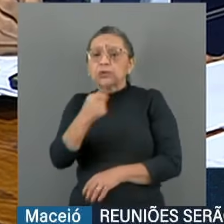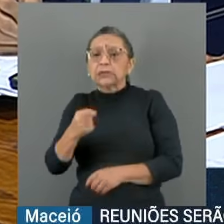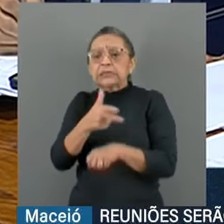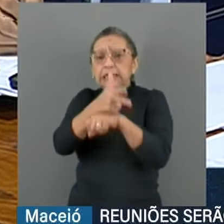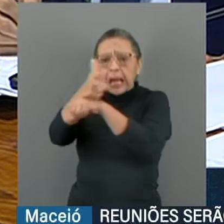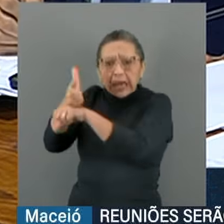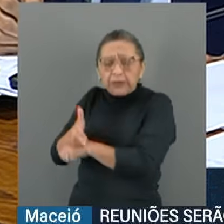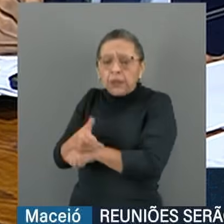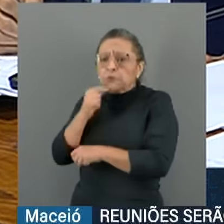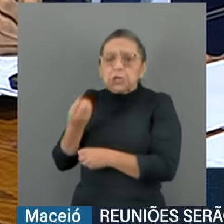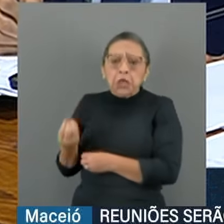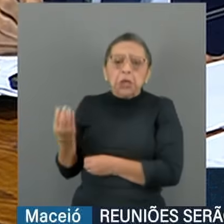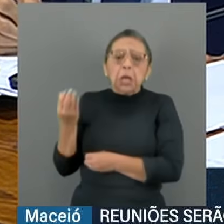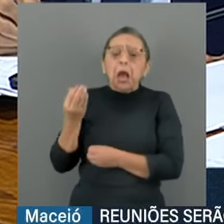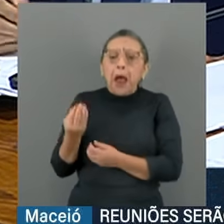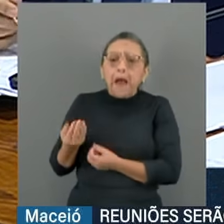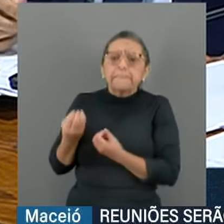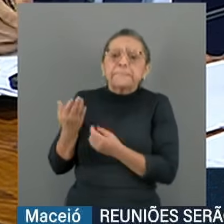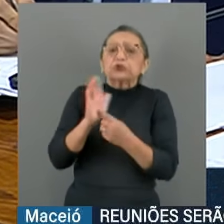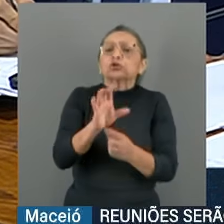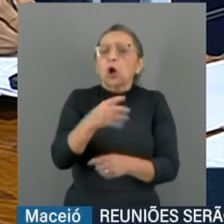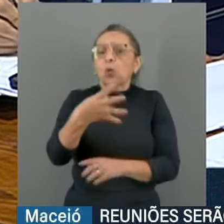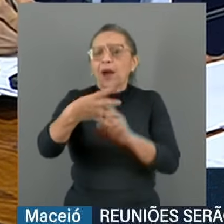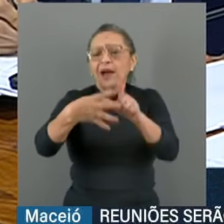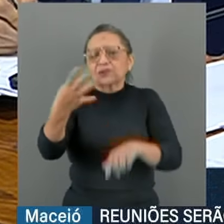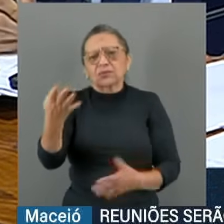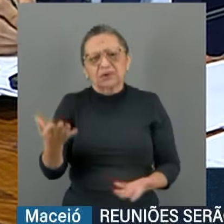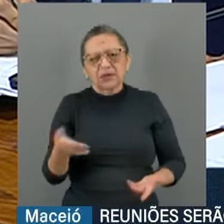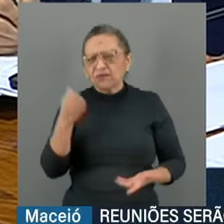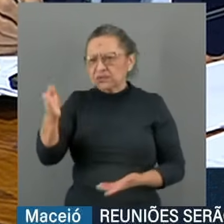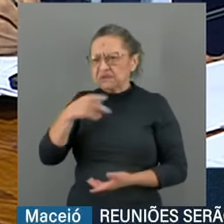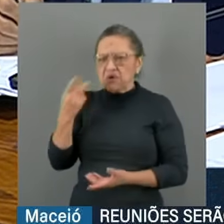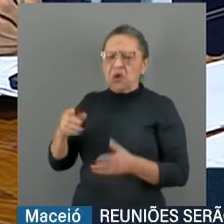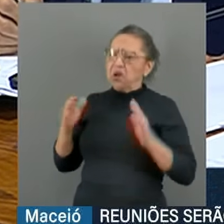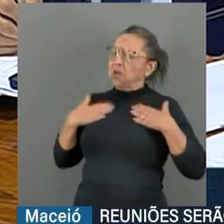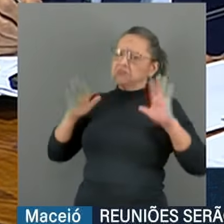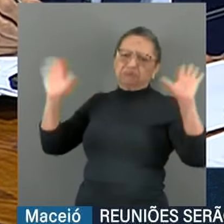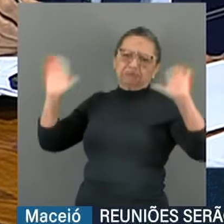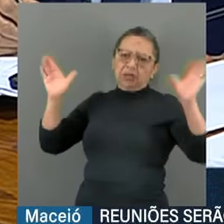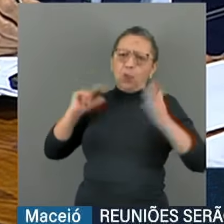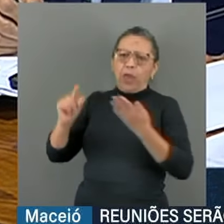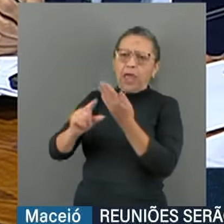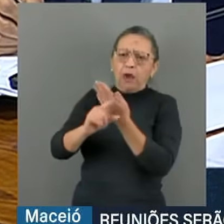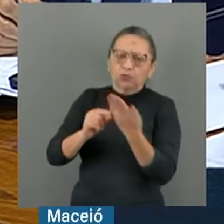era o autor, ou o condutor, ou o gerente